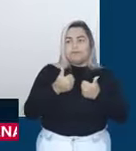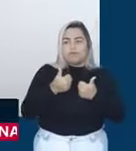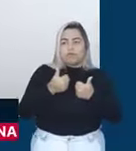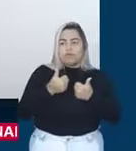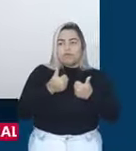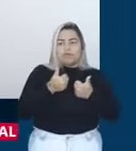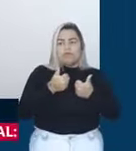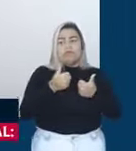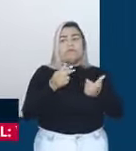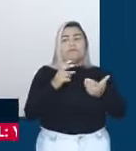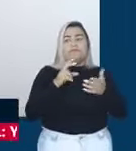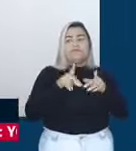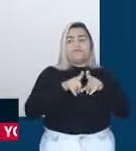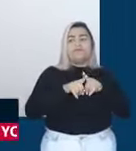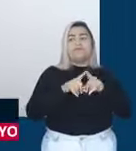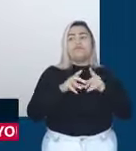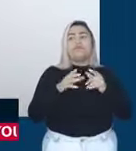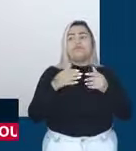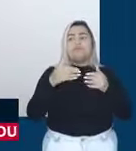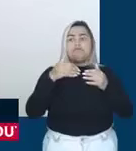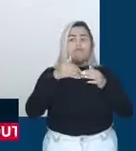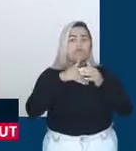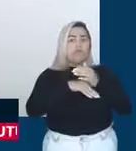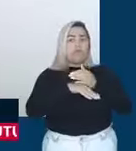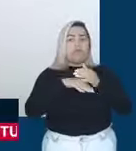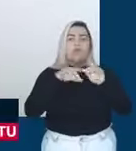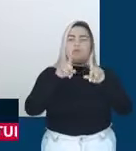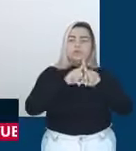amanhã depois nos arquivos da sociedade